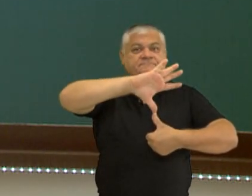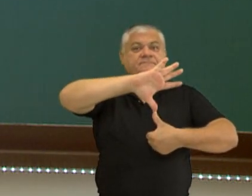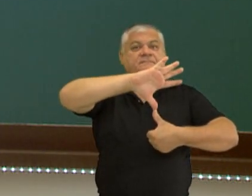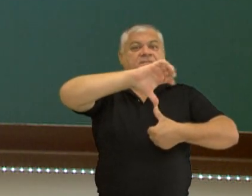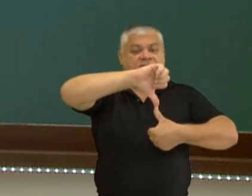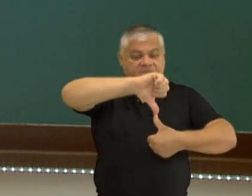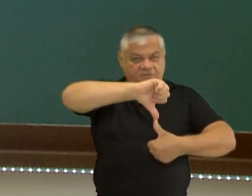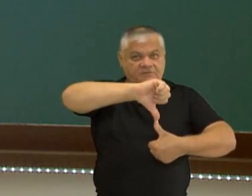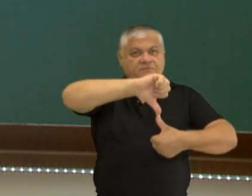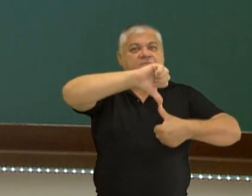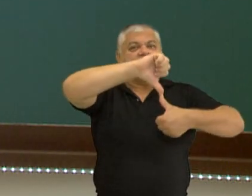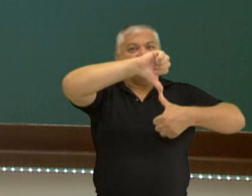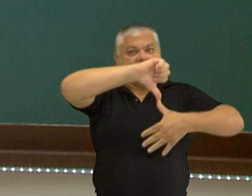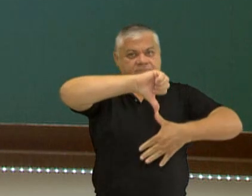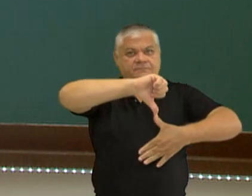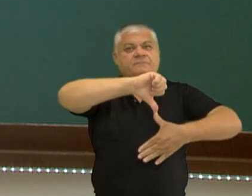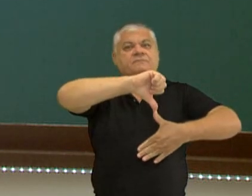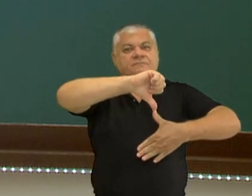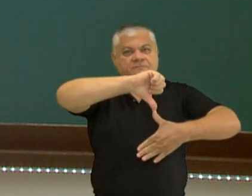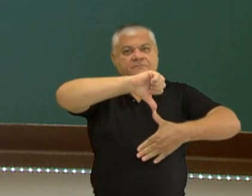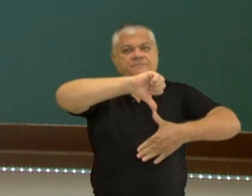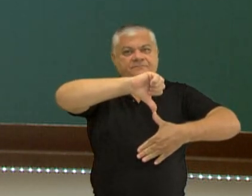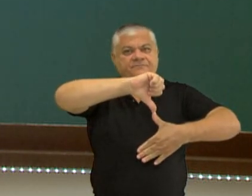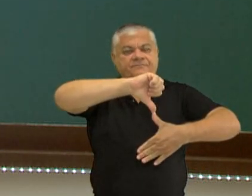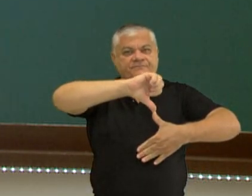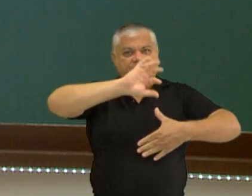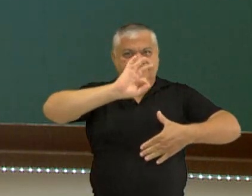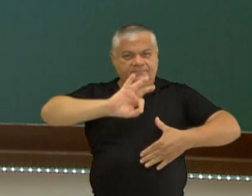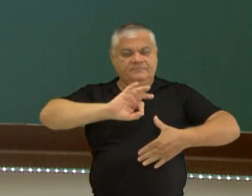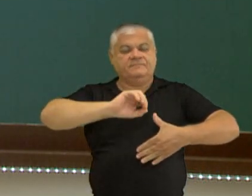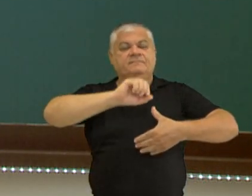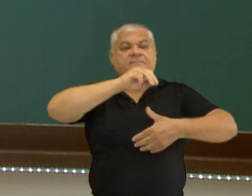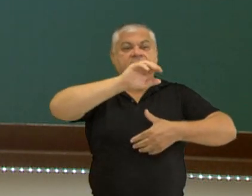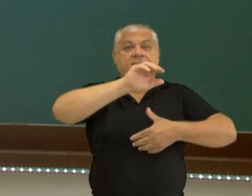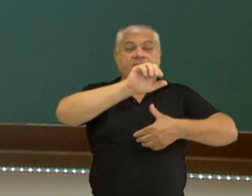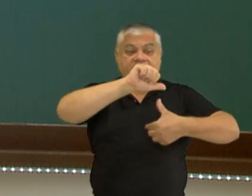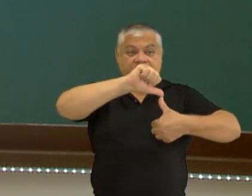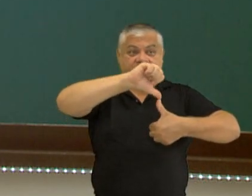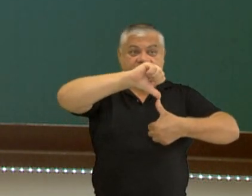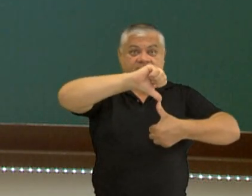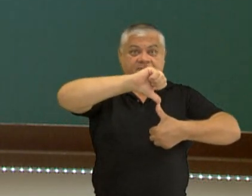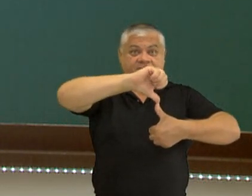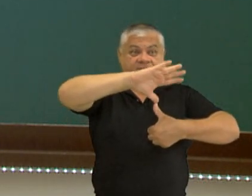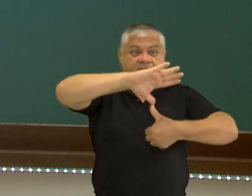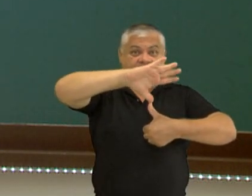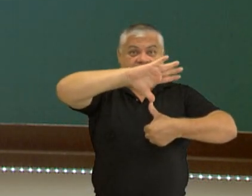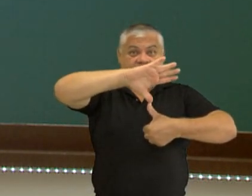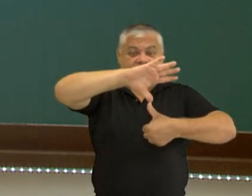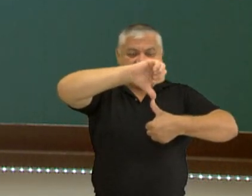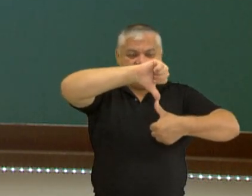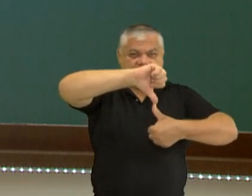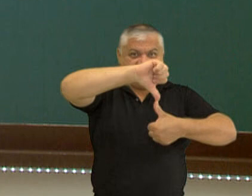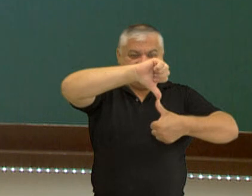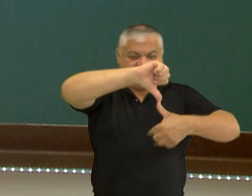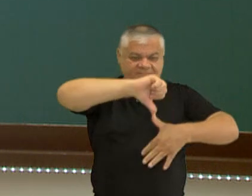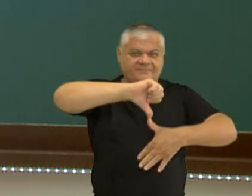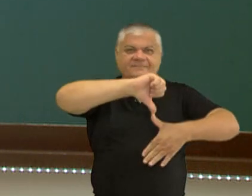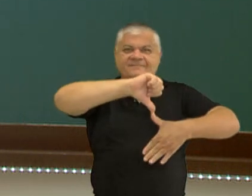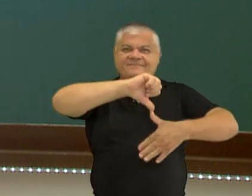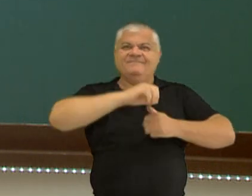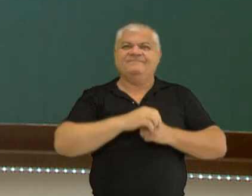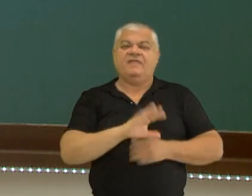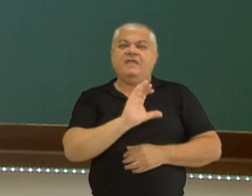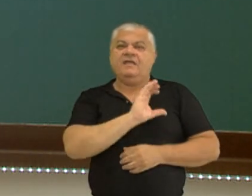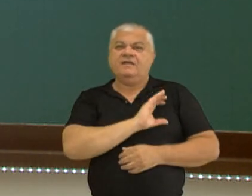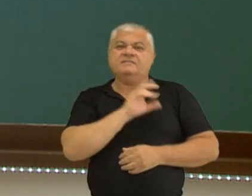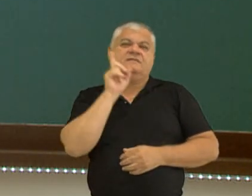norte, central e na porção sul, que a gente chama América do Norte, América Central e América do Sul. Canadá e